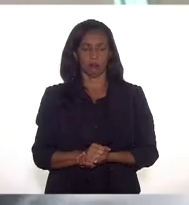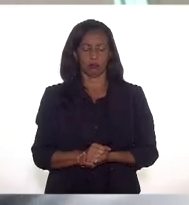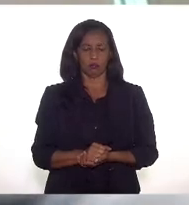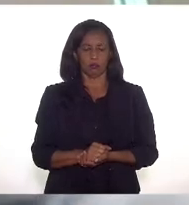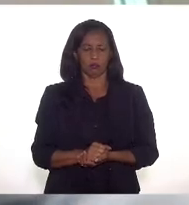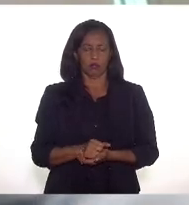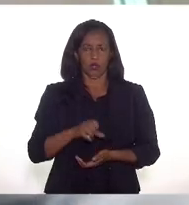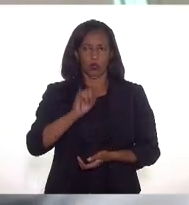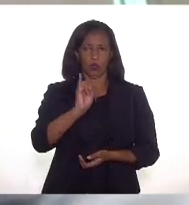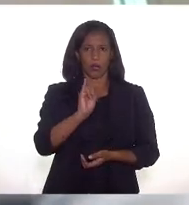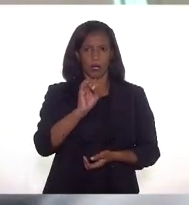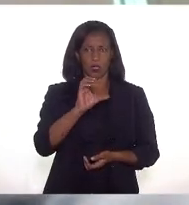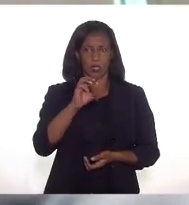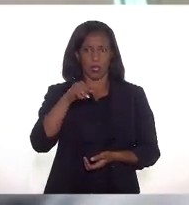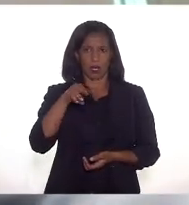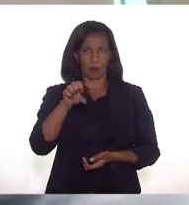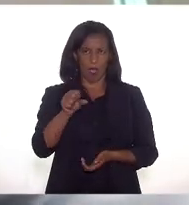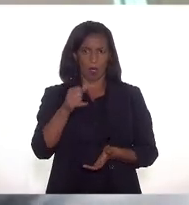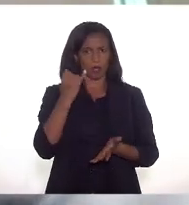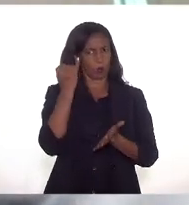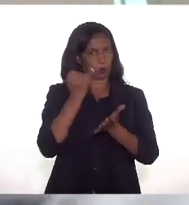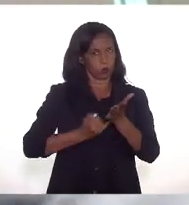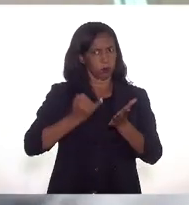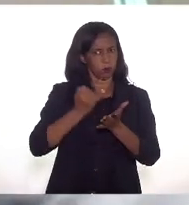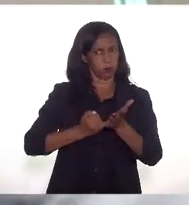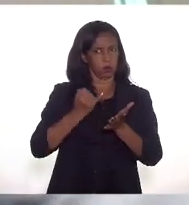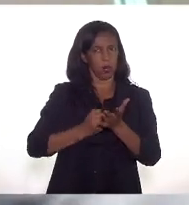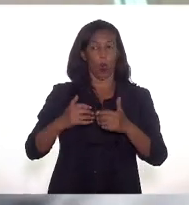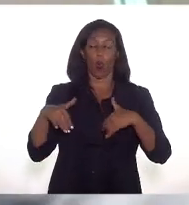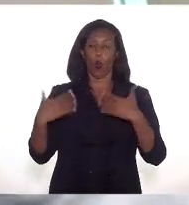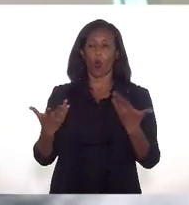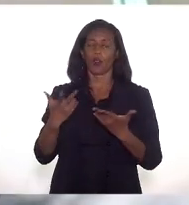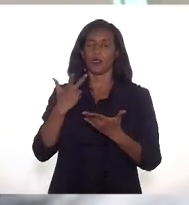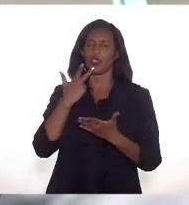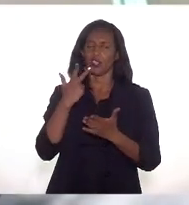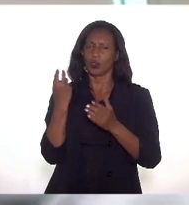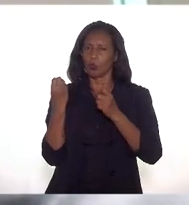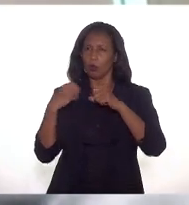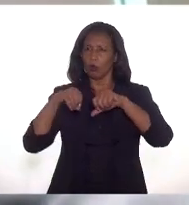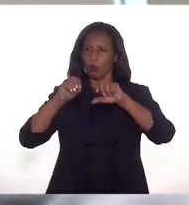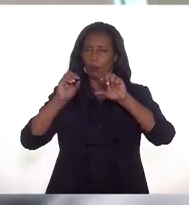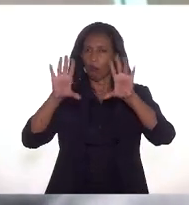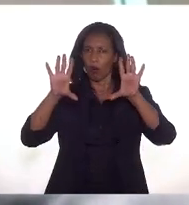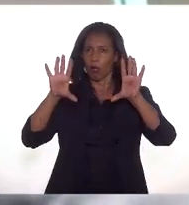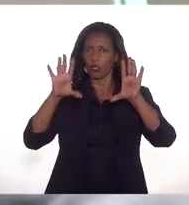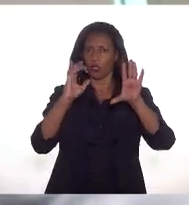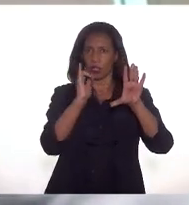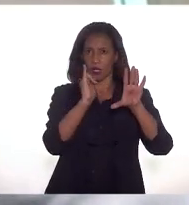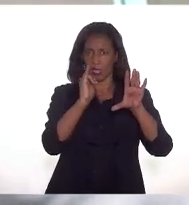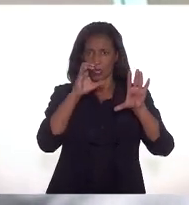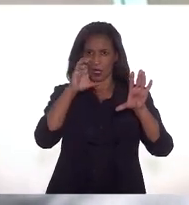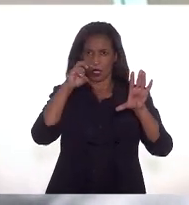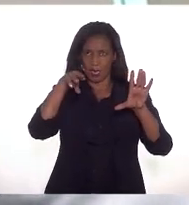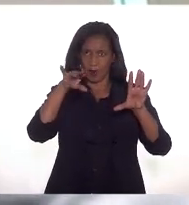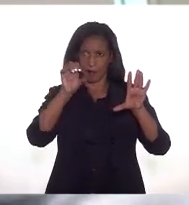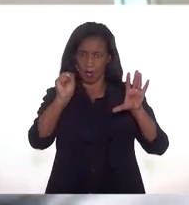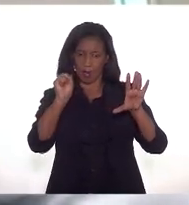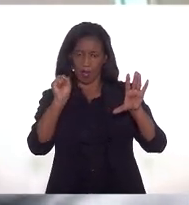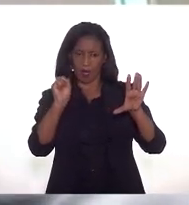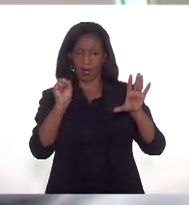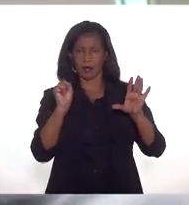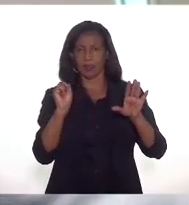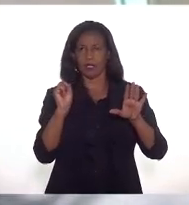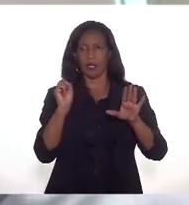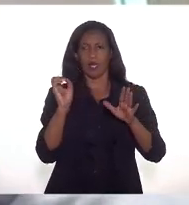o ICMS, aqui vocês têm que entender que quando a gente faz a projeção de ICMS, é uma projeção de ICMS sem